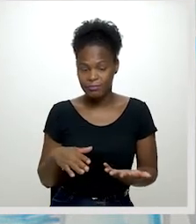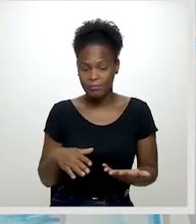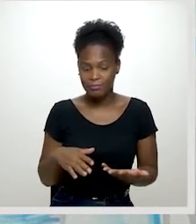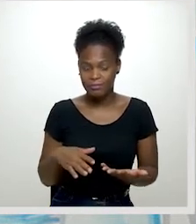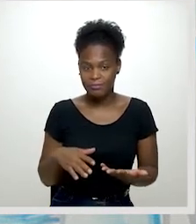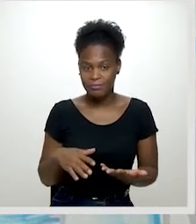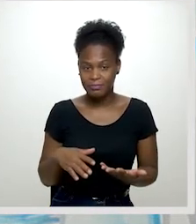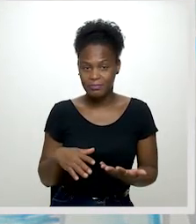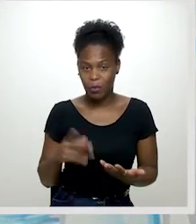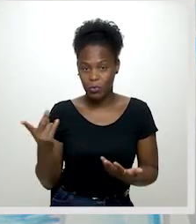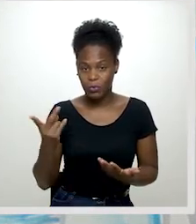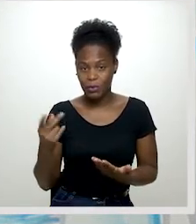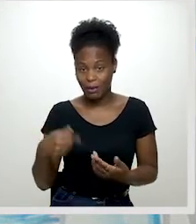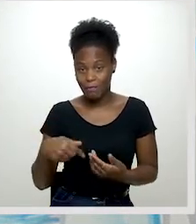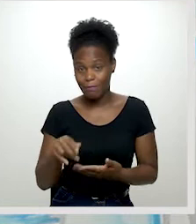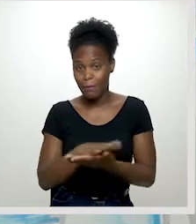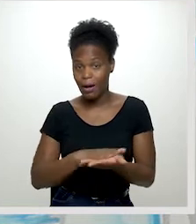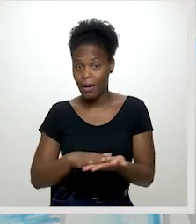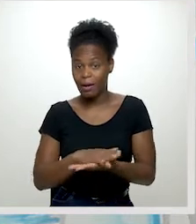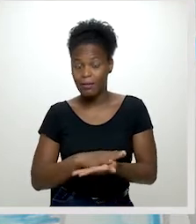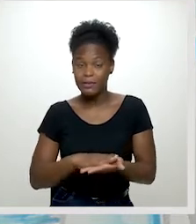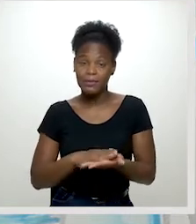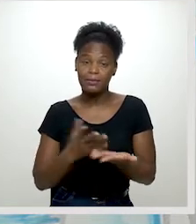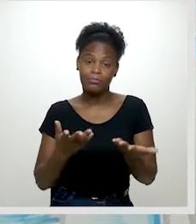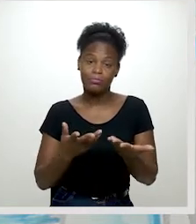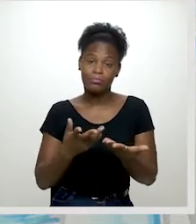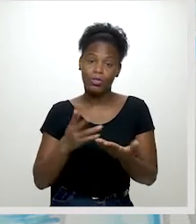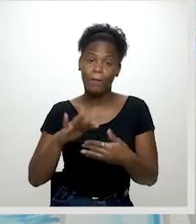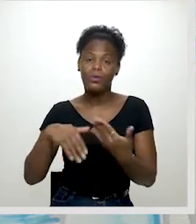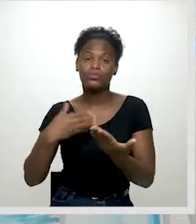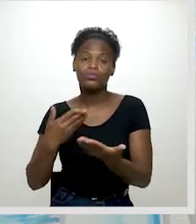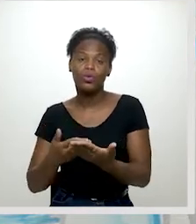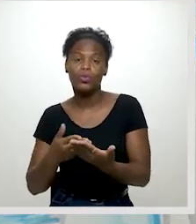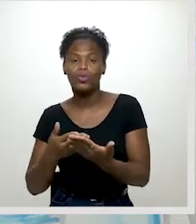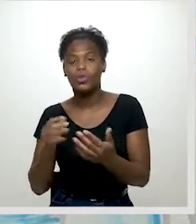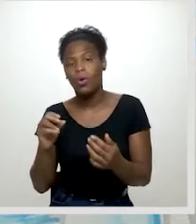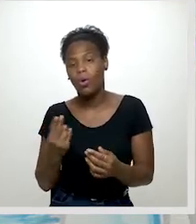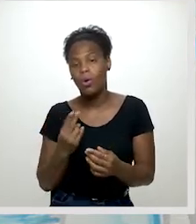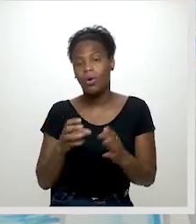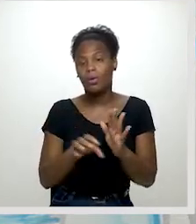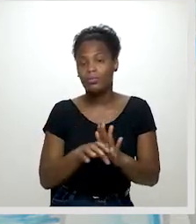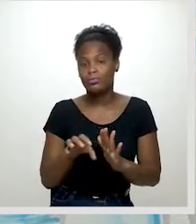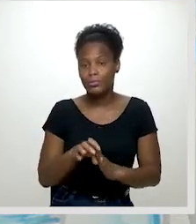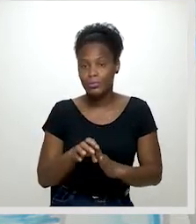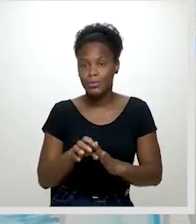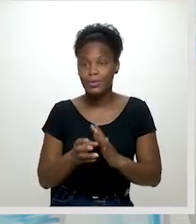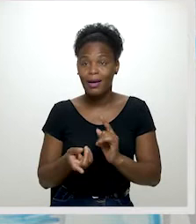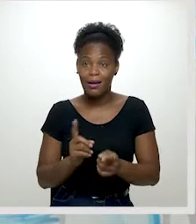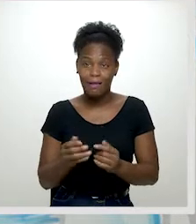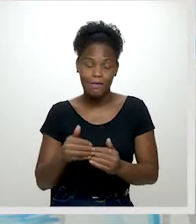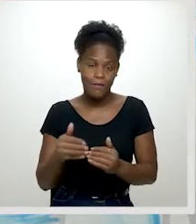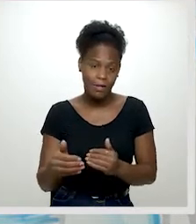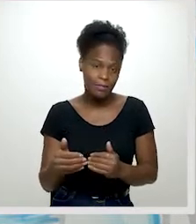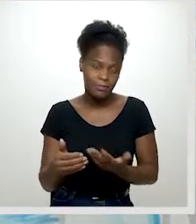basearam-se nos seguintes pressupostos ou condição que fez com que